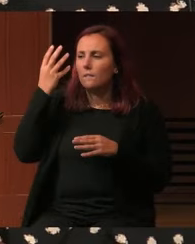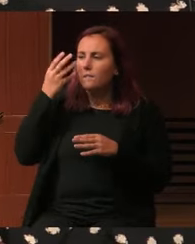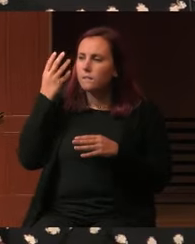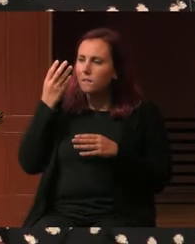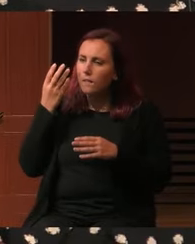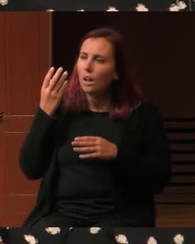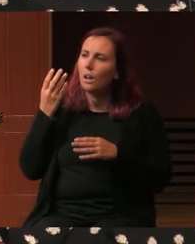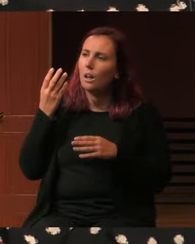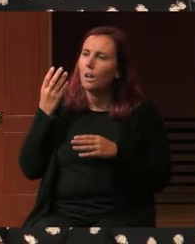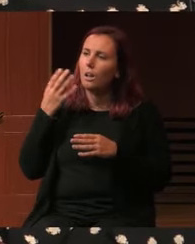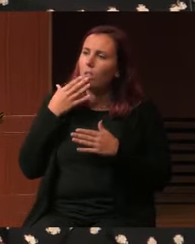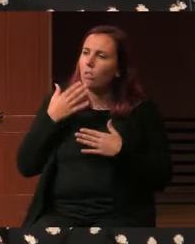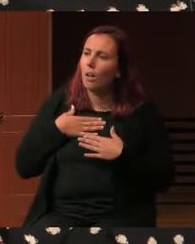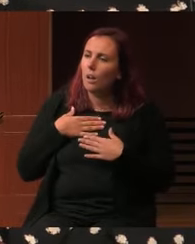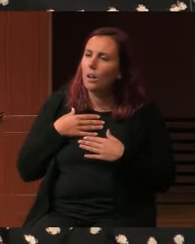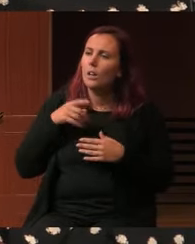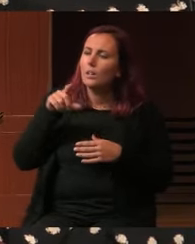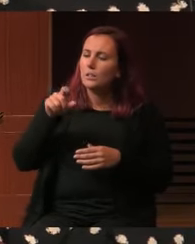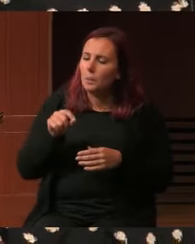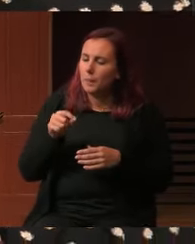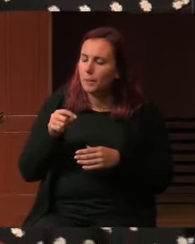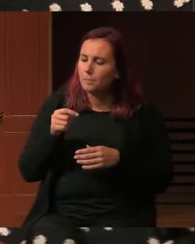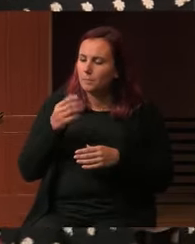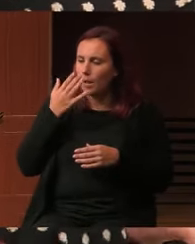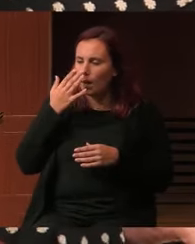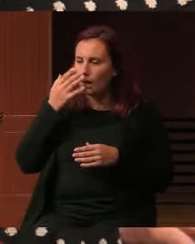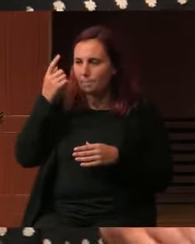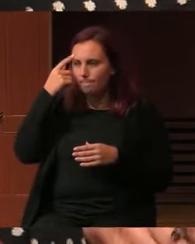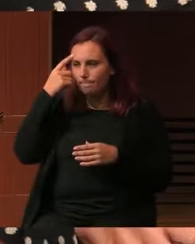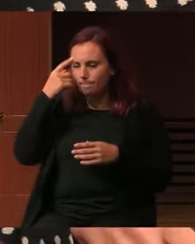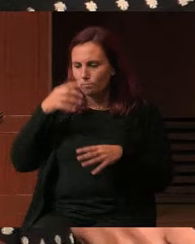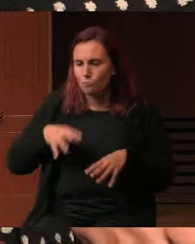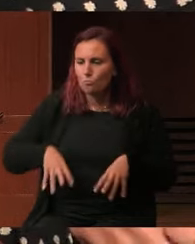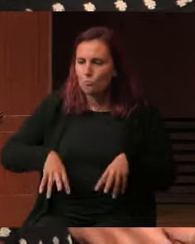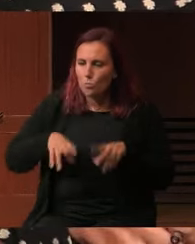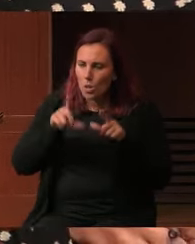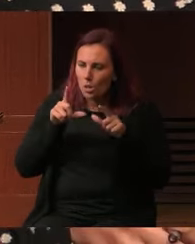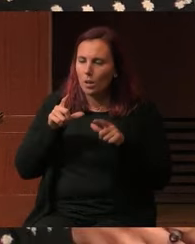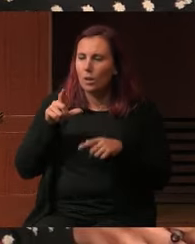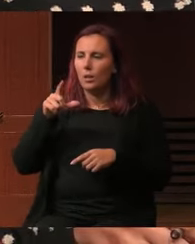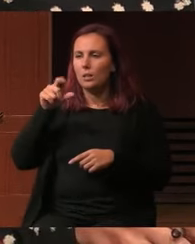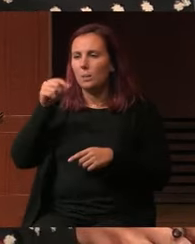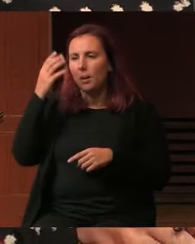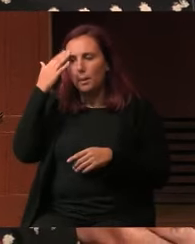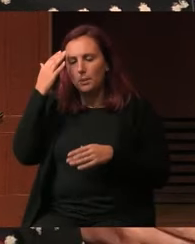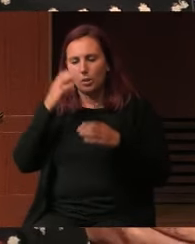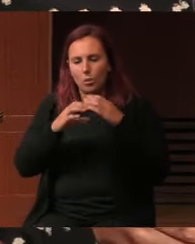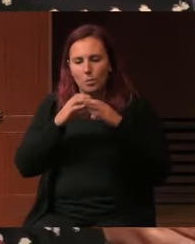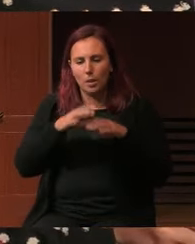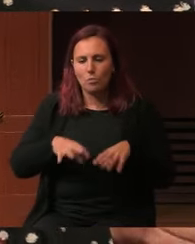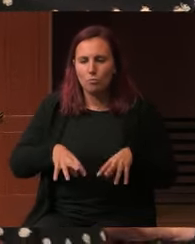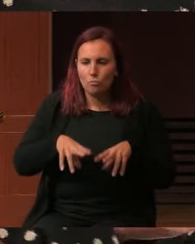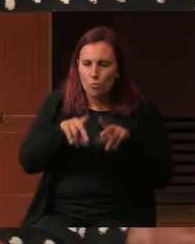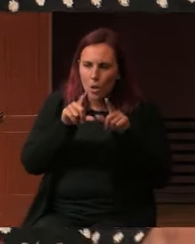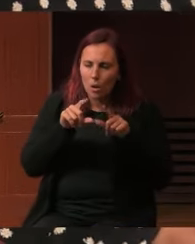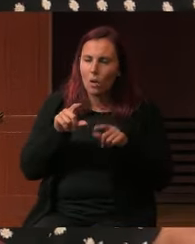estético, cresçamos também intelectualmente, cresçamos na nossa capacidade de comunicar, na